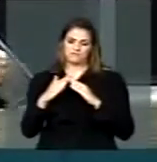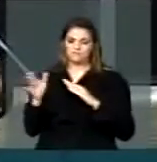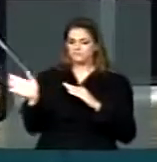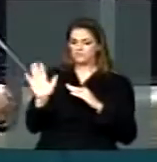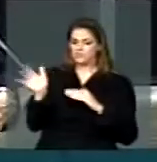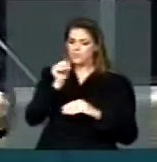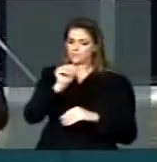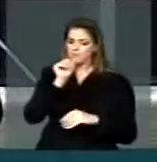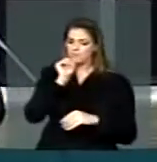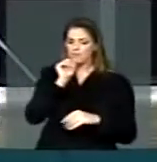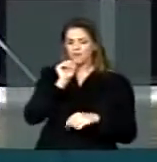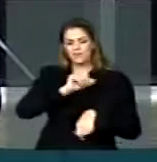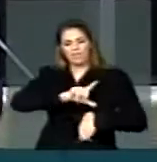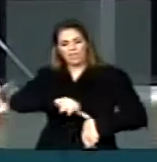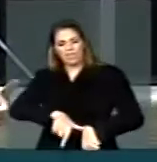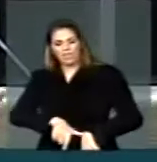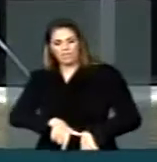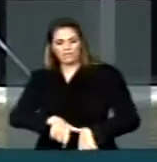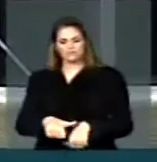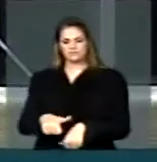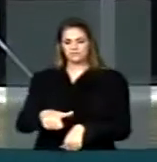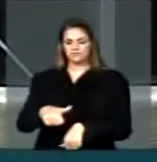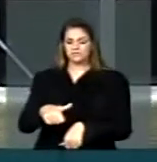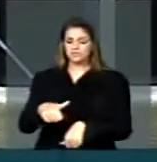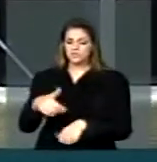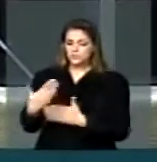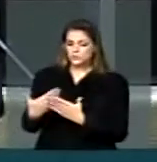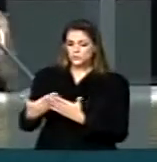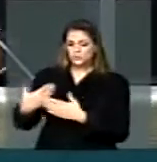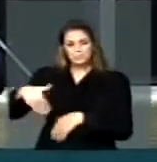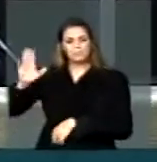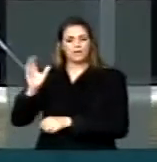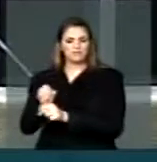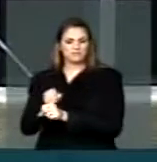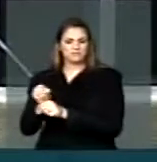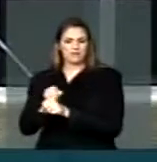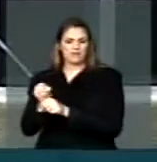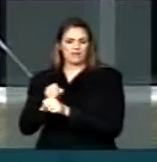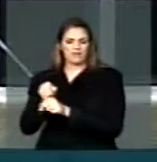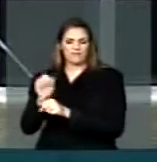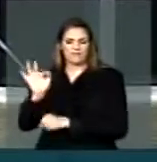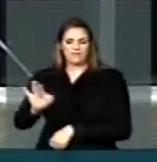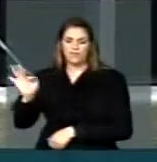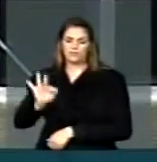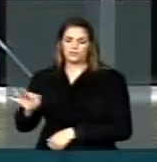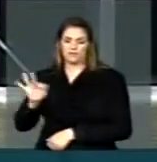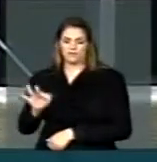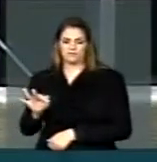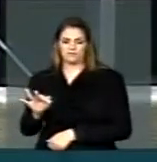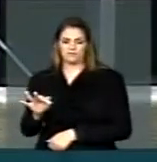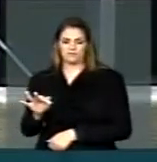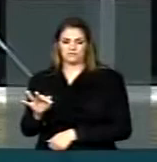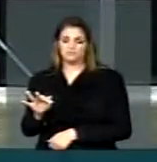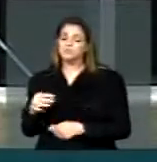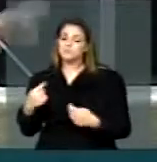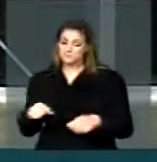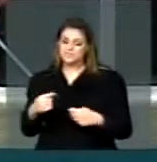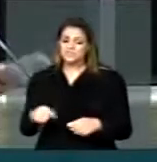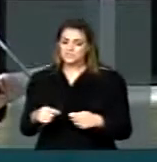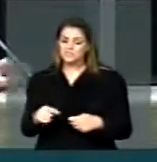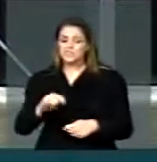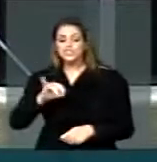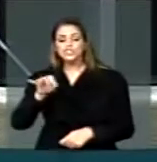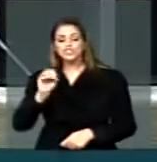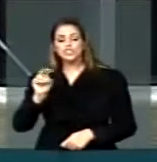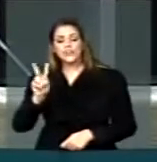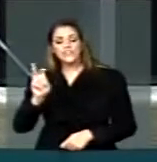vida educacional e acadêmica se estende. E também era necessário colocar o jovem na Constituição, porque